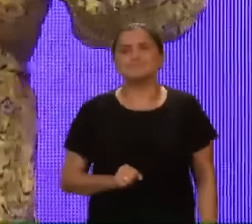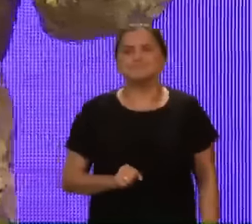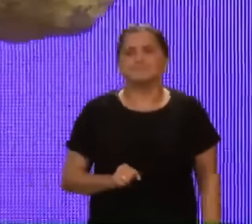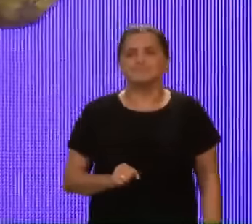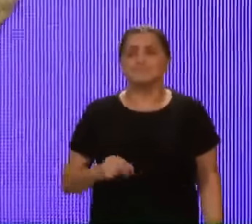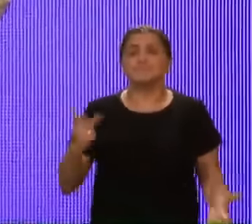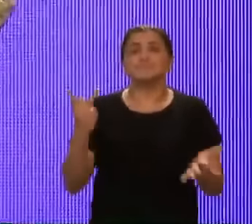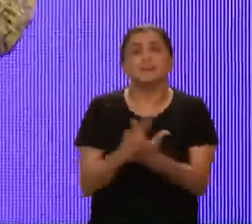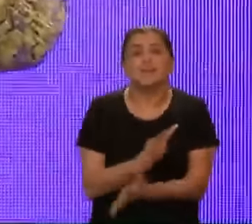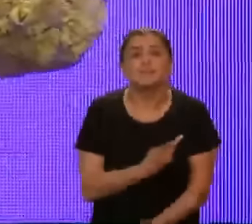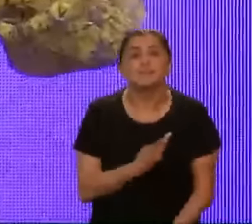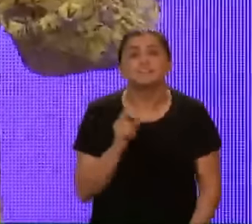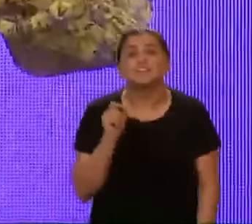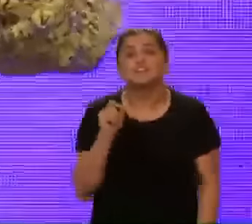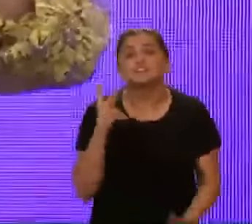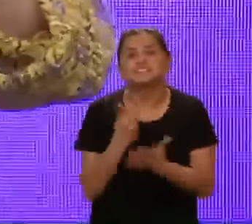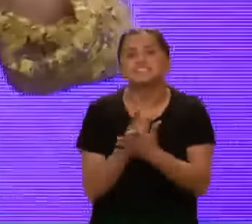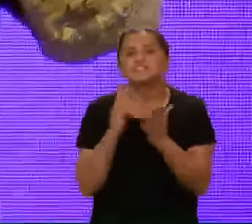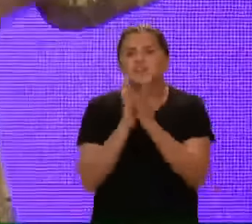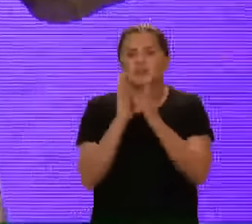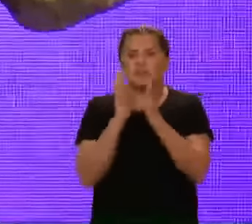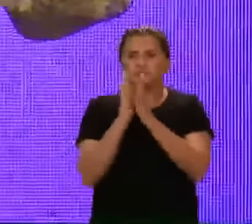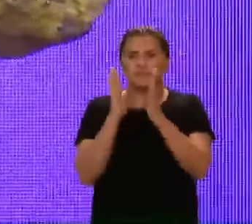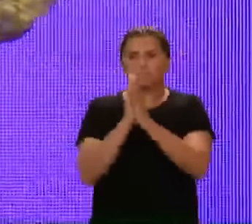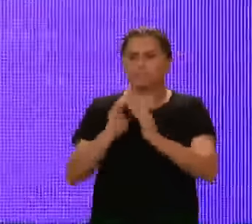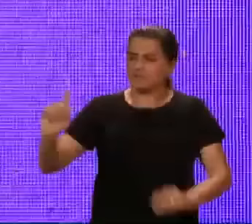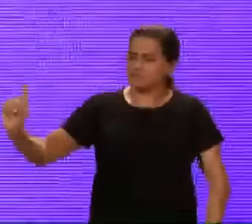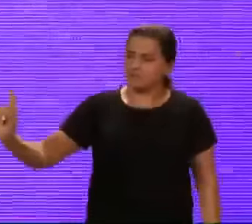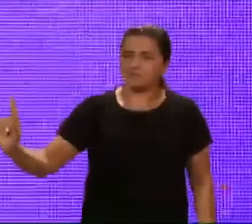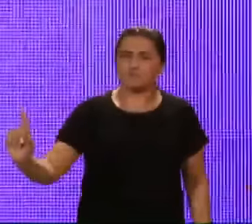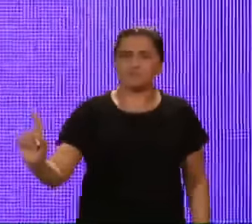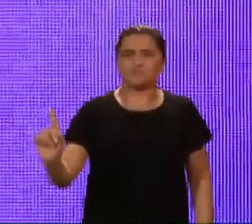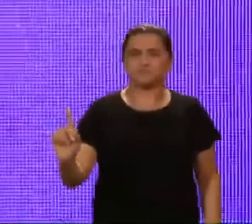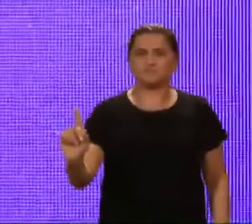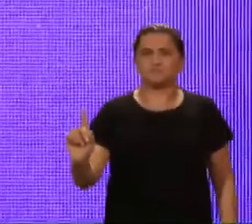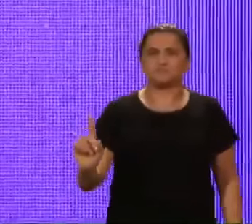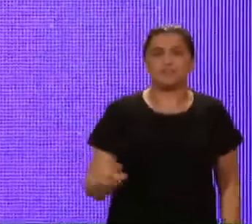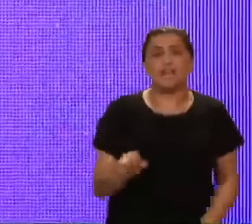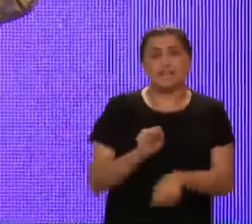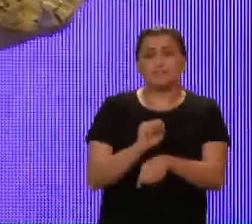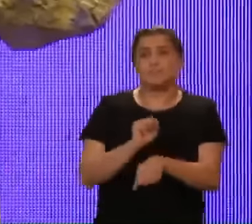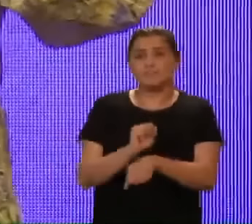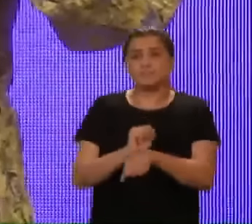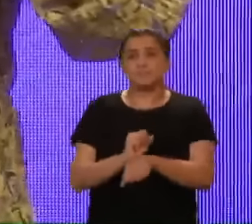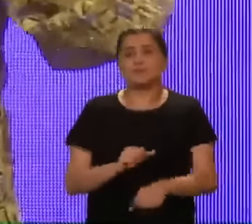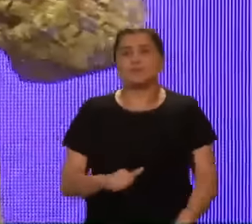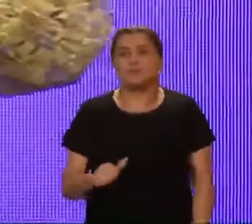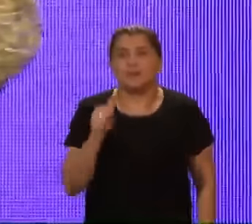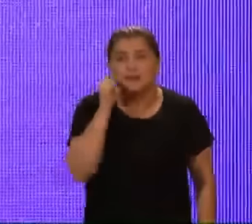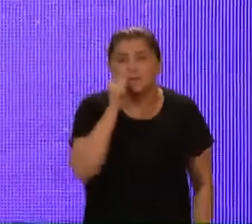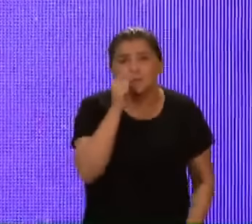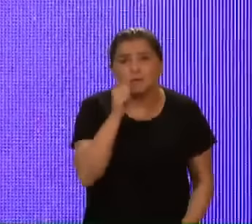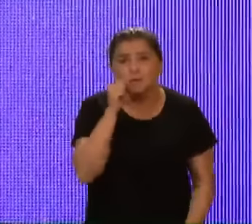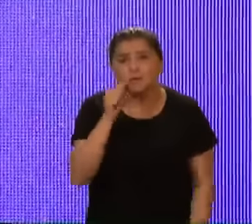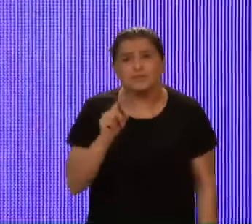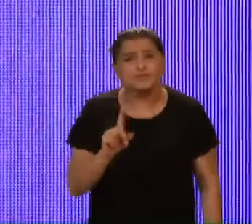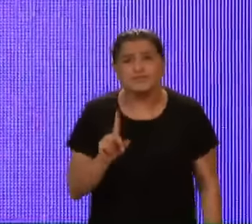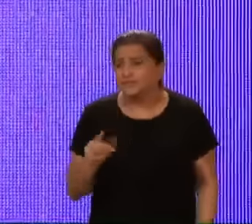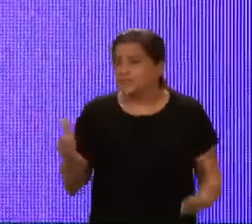De repente eu orei. E a menina passou, né? Aí a gente tava lá conversando, esperando a nossa vez. De repente a menina entrou. Ai,